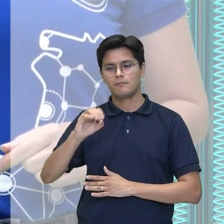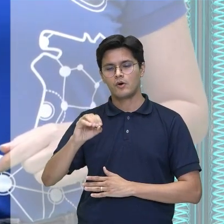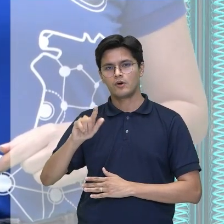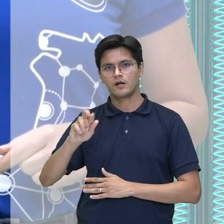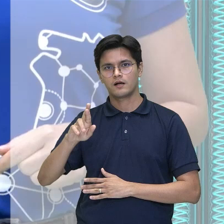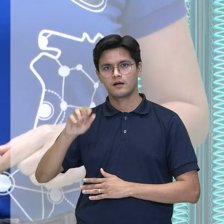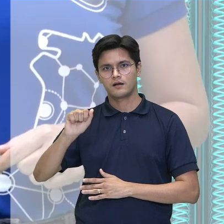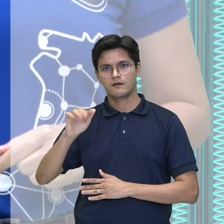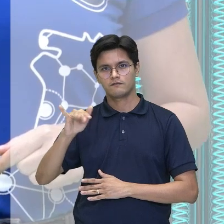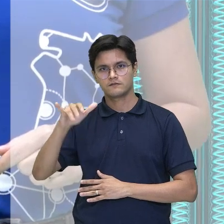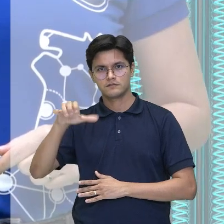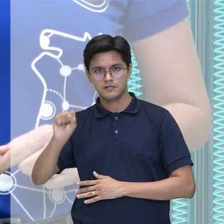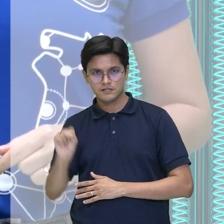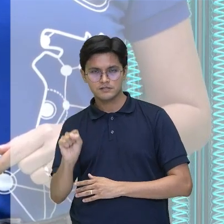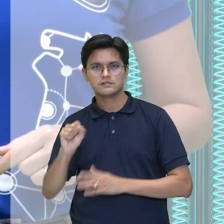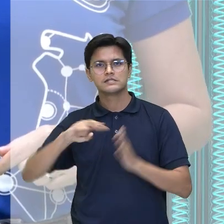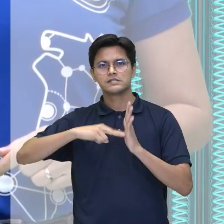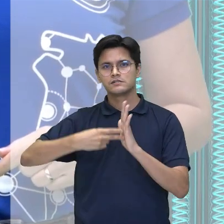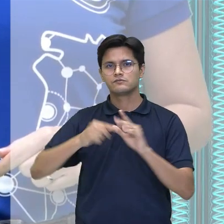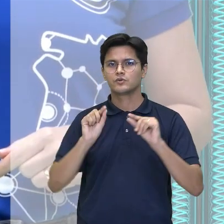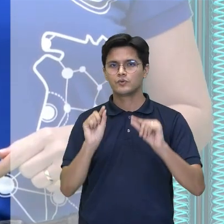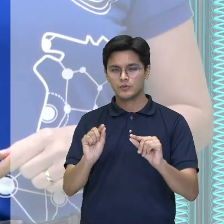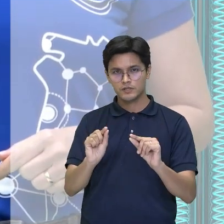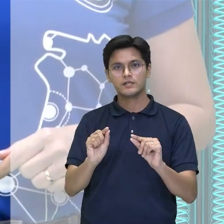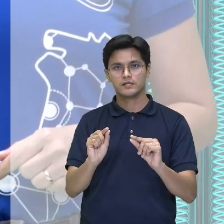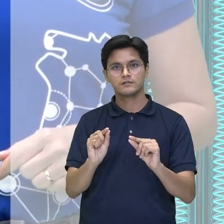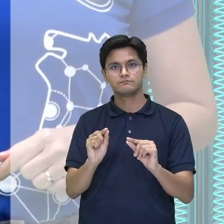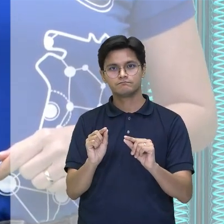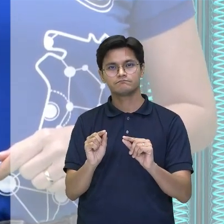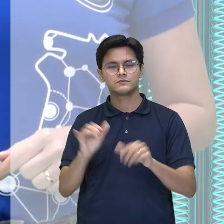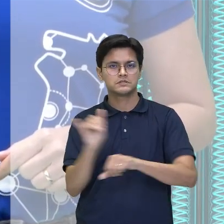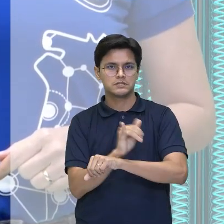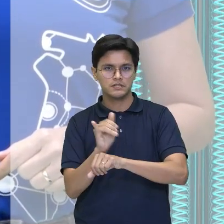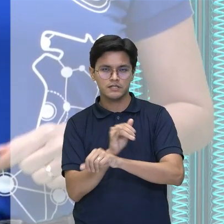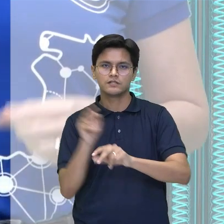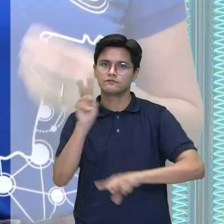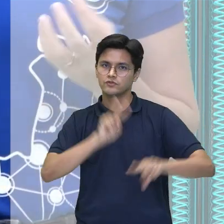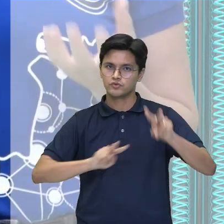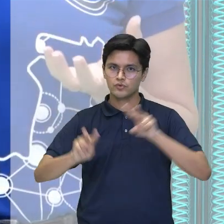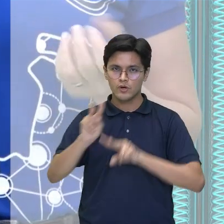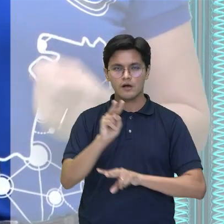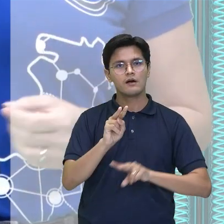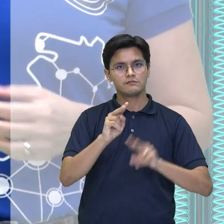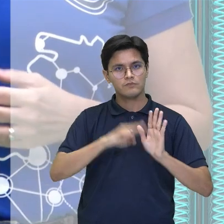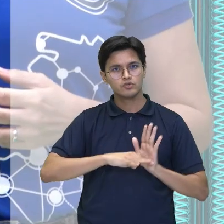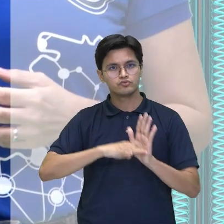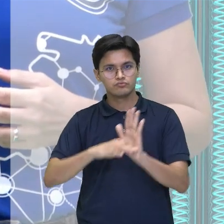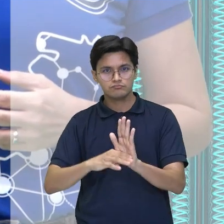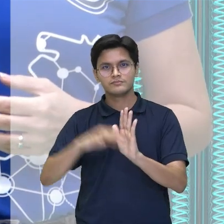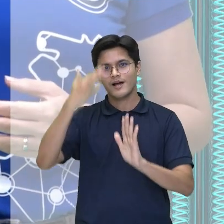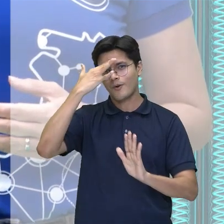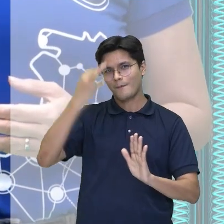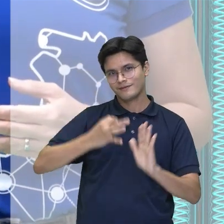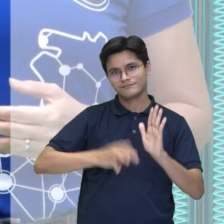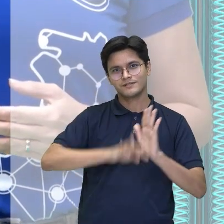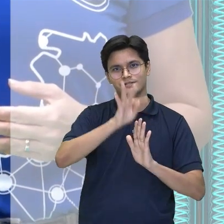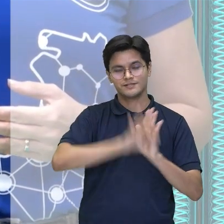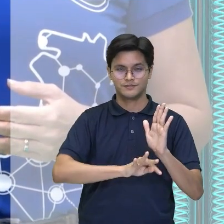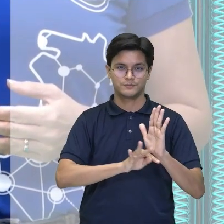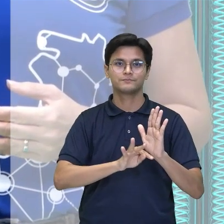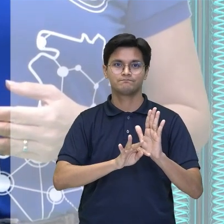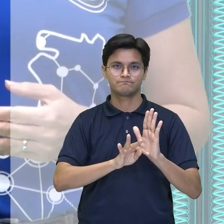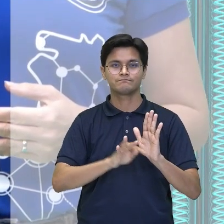Recursos visuais utilizados para chamar a atenção do leitor e ajudá-lo na construção da compreensão do texto.